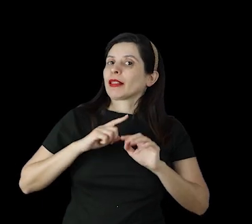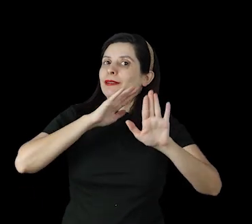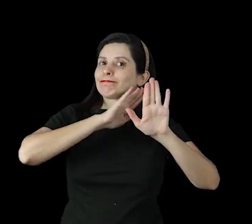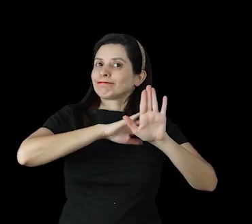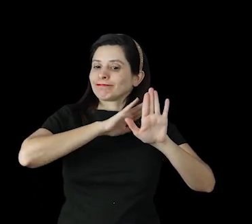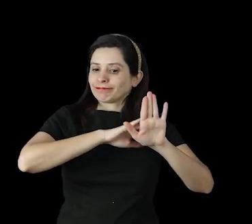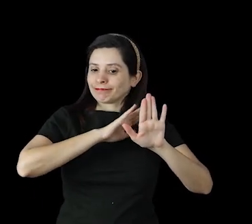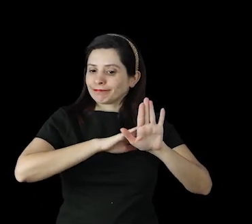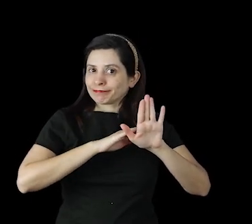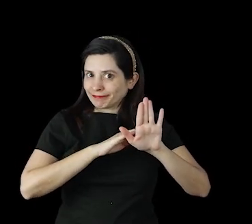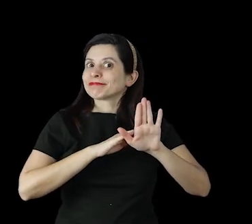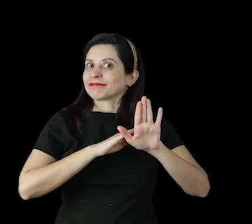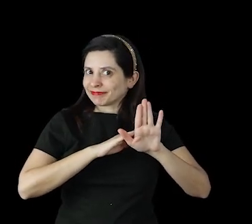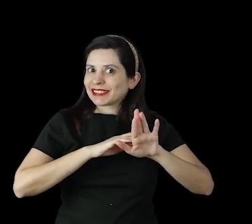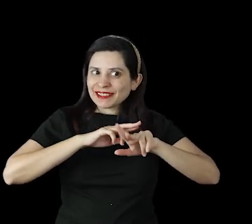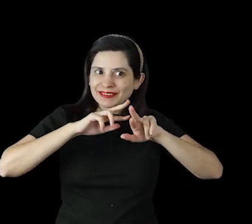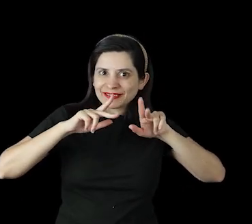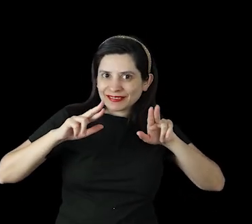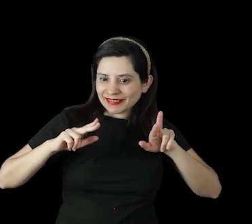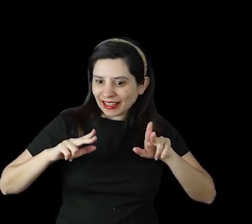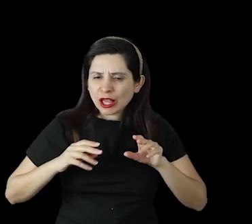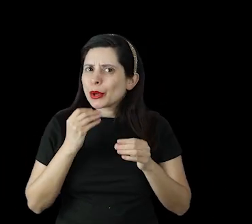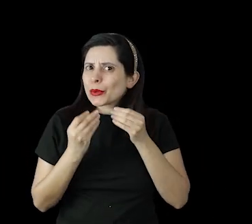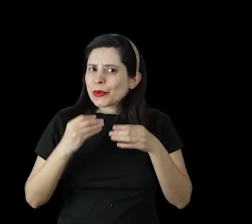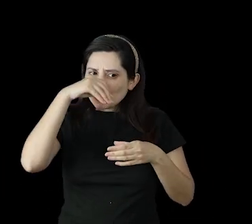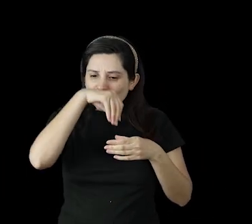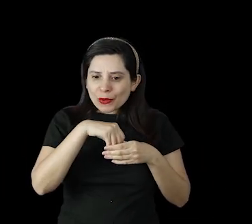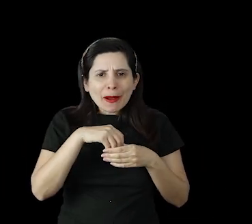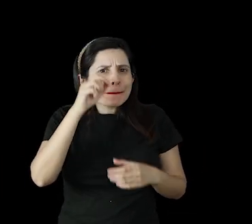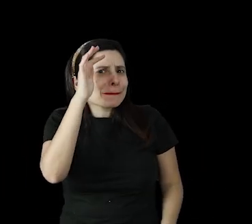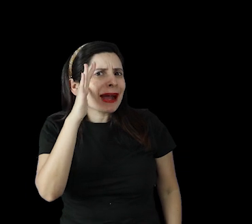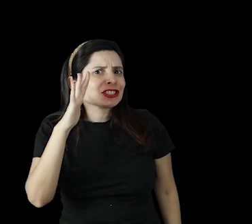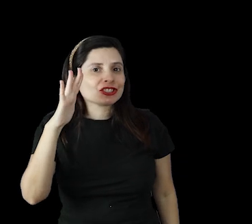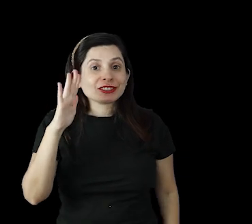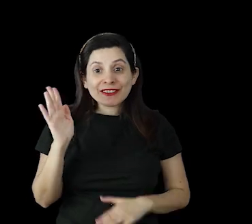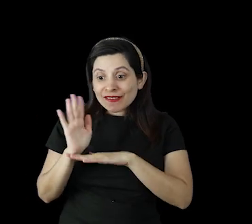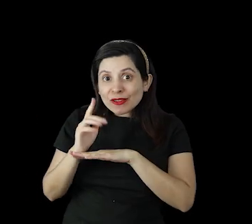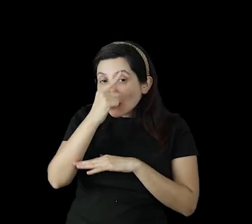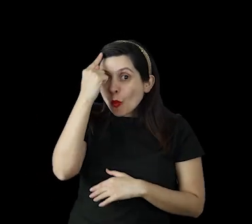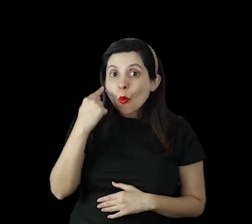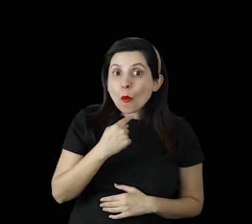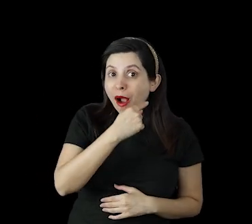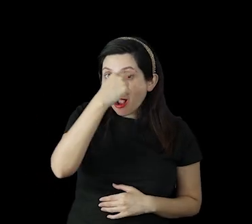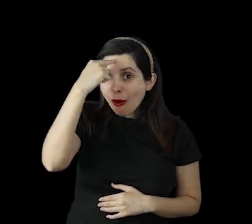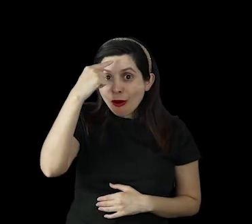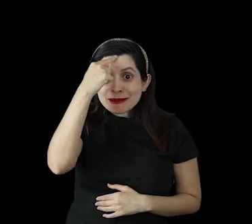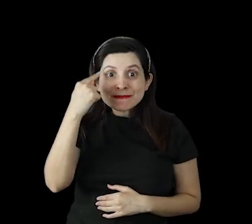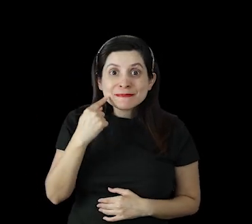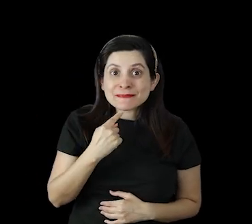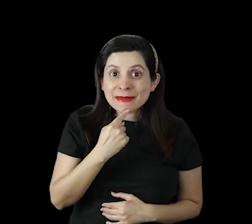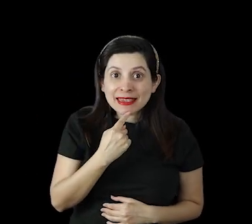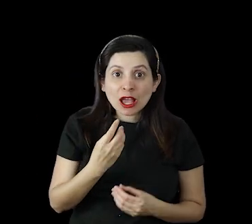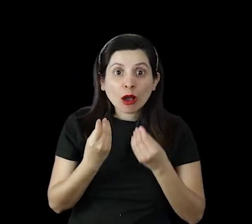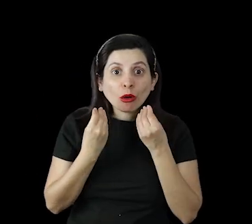né. Tem muitas horas. E como colocar isso? Imagina um filme de 1h30, um longa de 1h30. Como